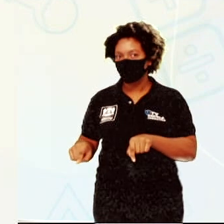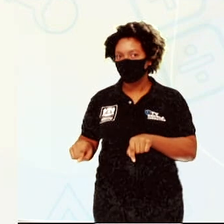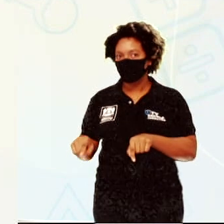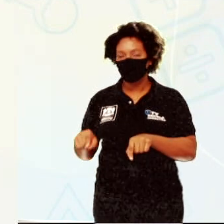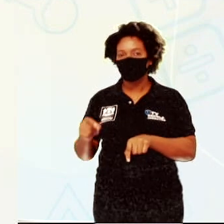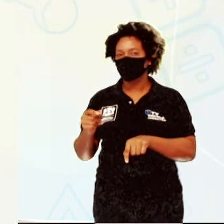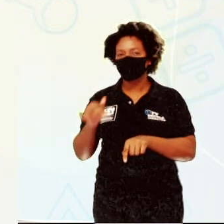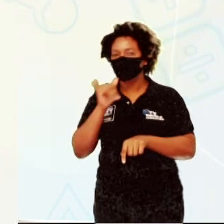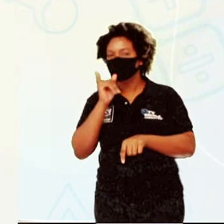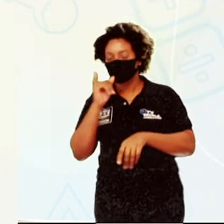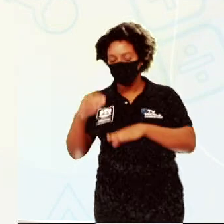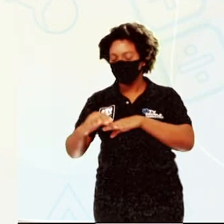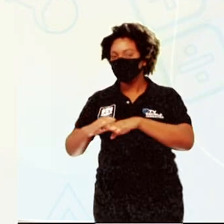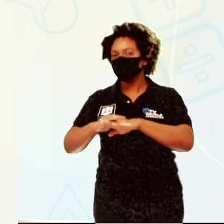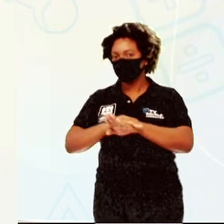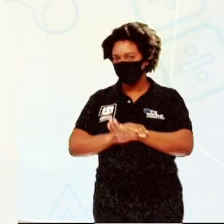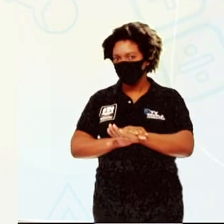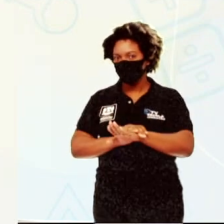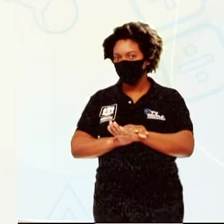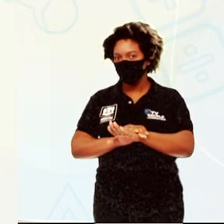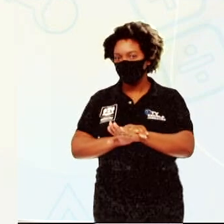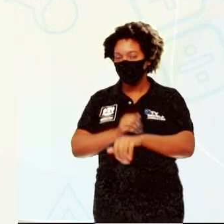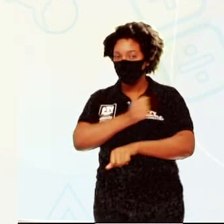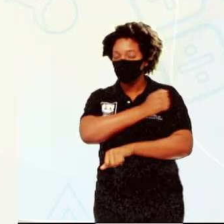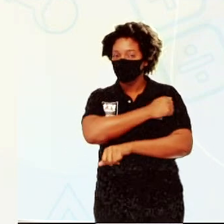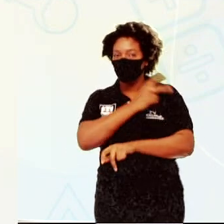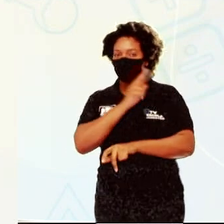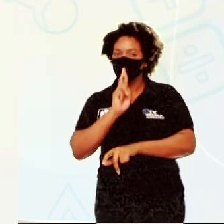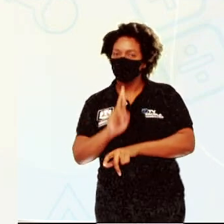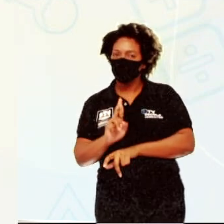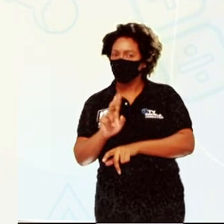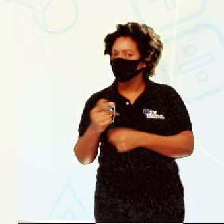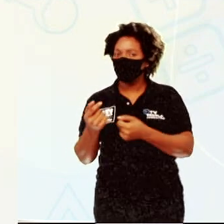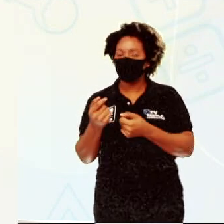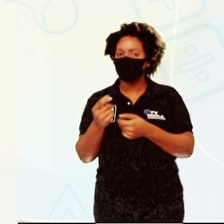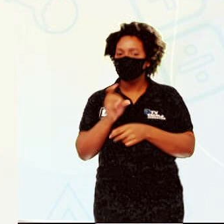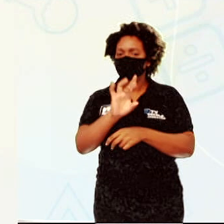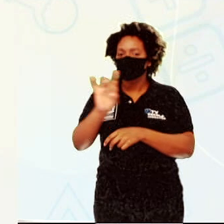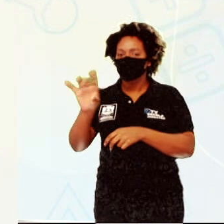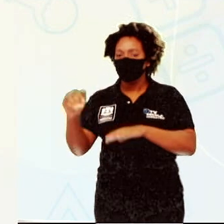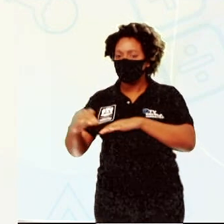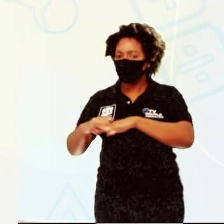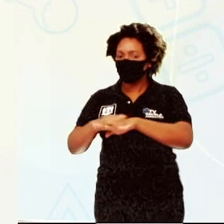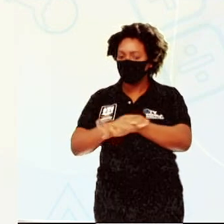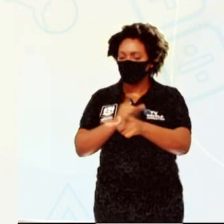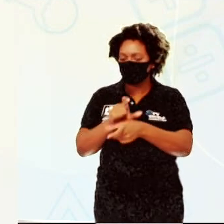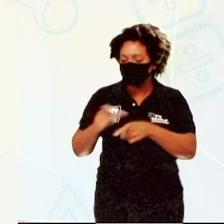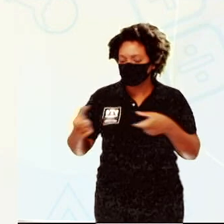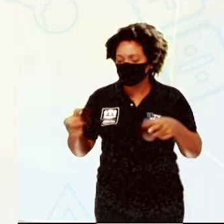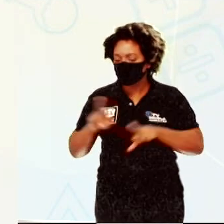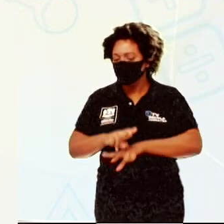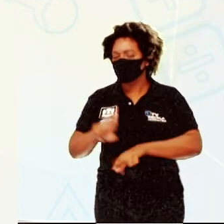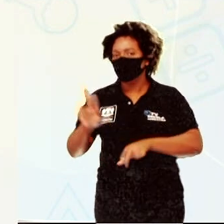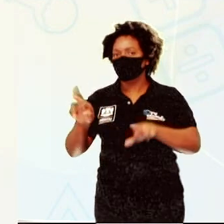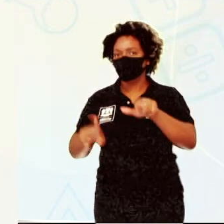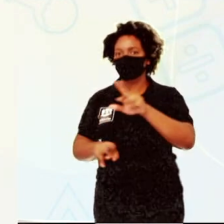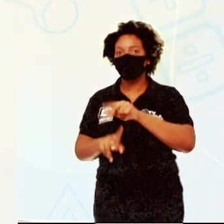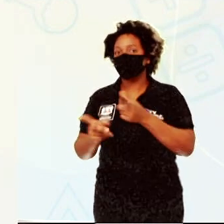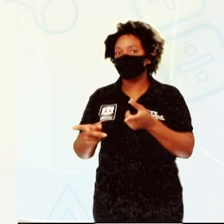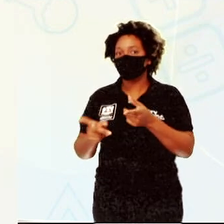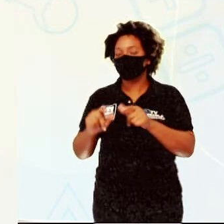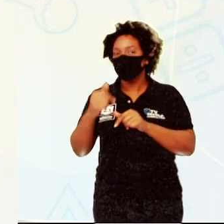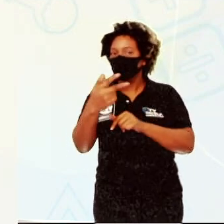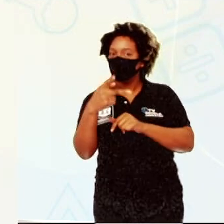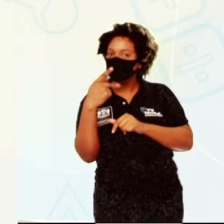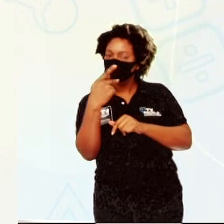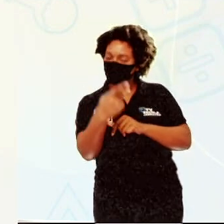sapato? Aí um aluno responde: mas cada sapato tem um tamanho diferente. E o outro